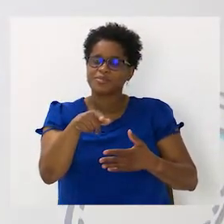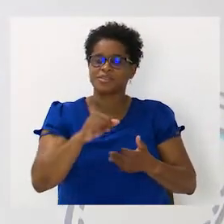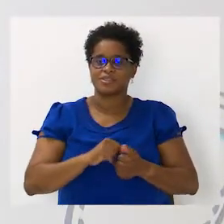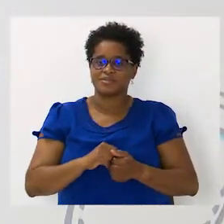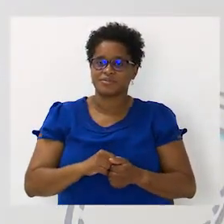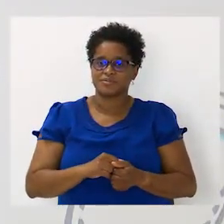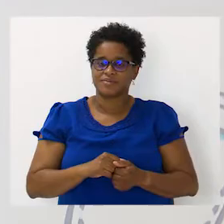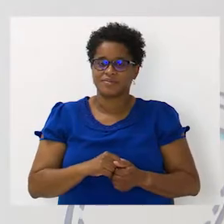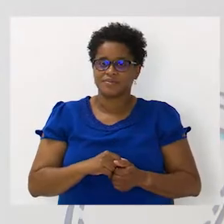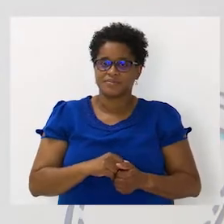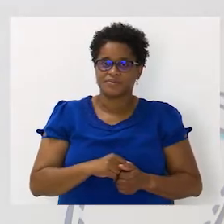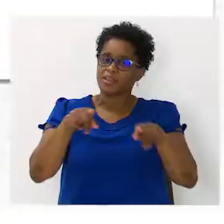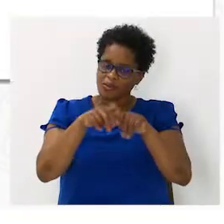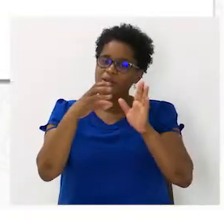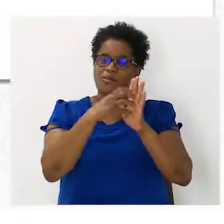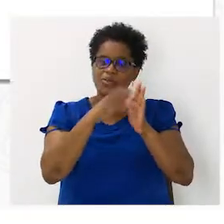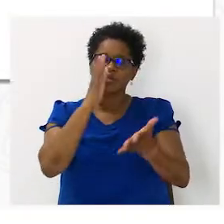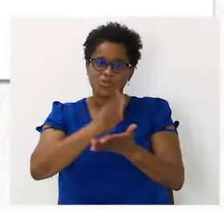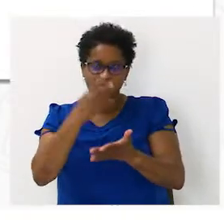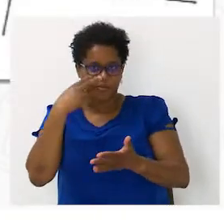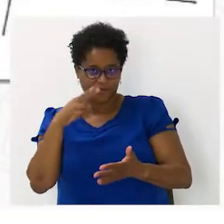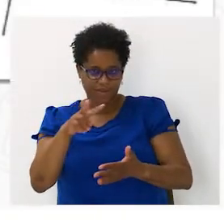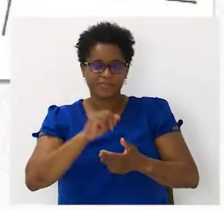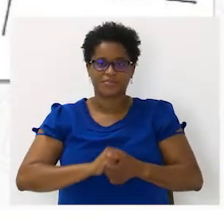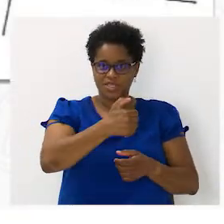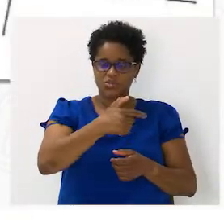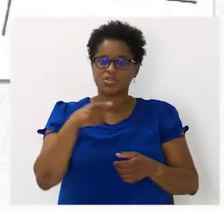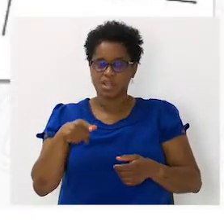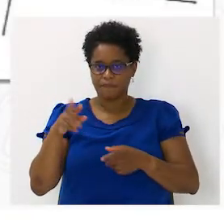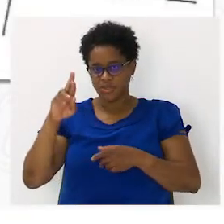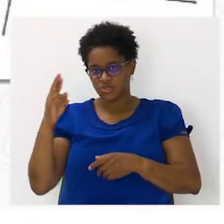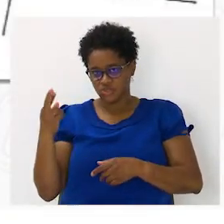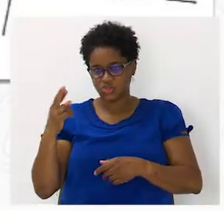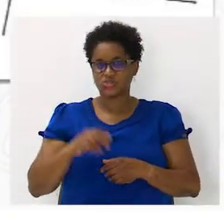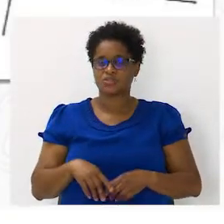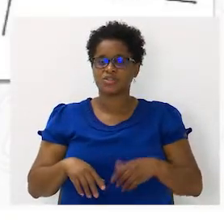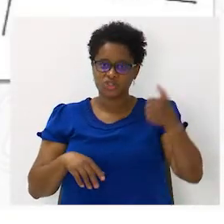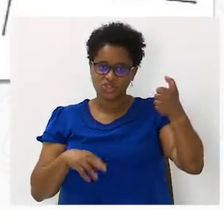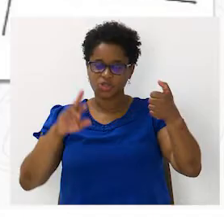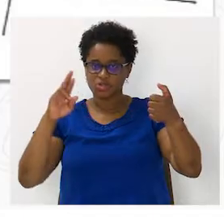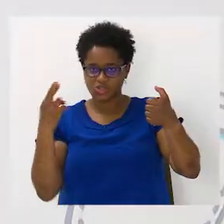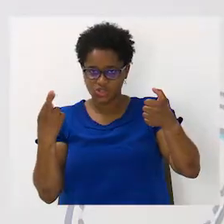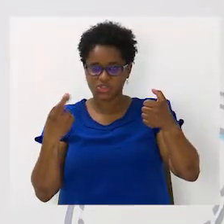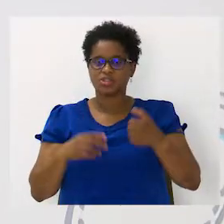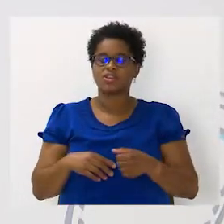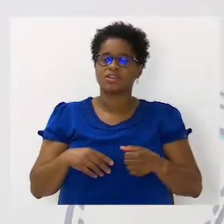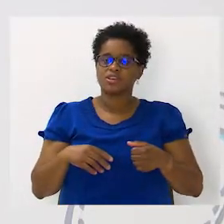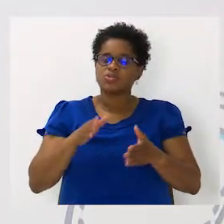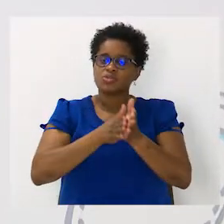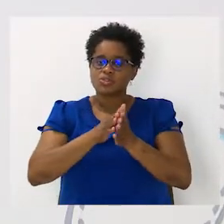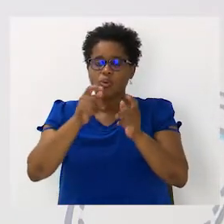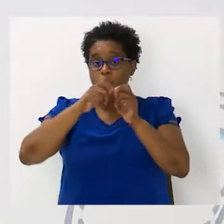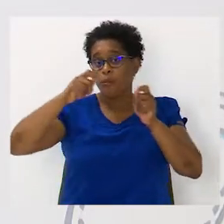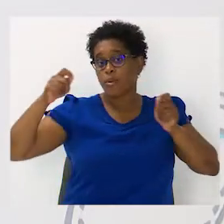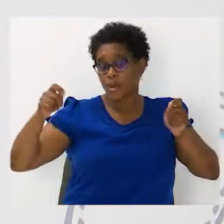Vamos ver a vossa resposta. Então temos a mesma figura, só para acompanhar. 5 está